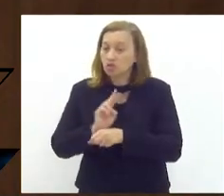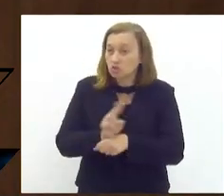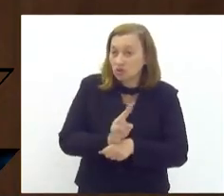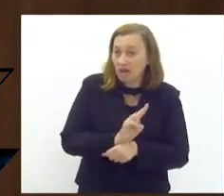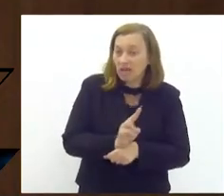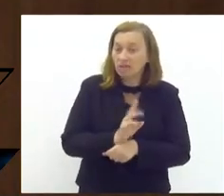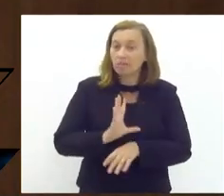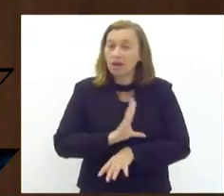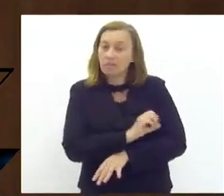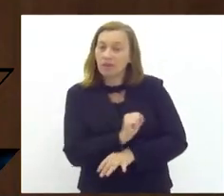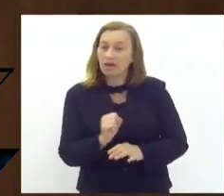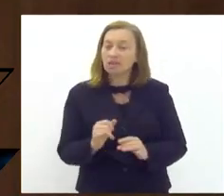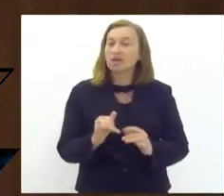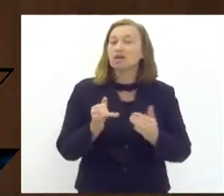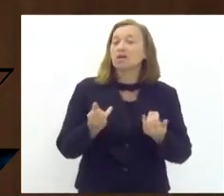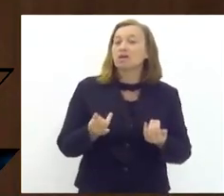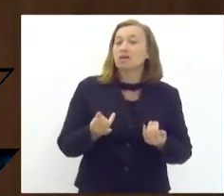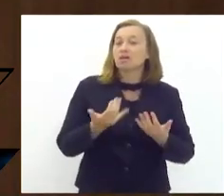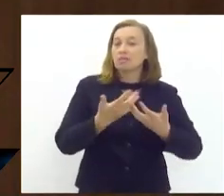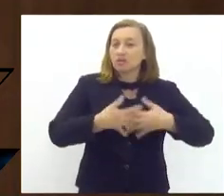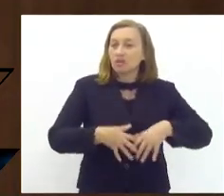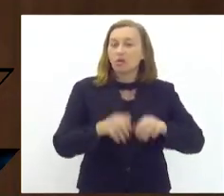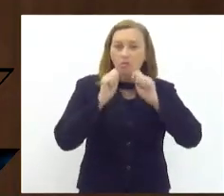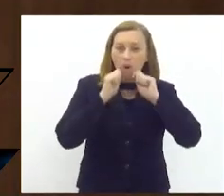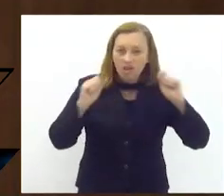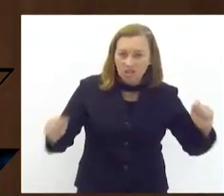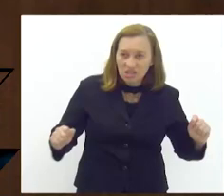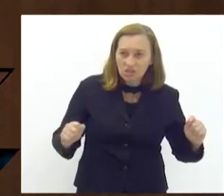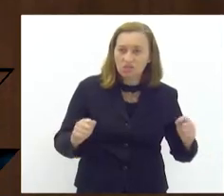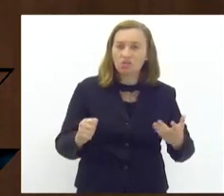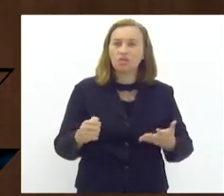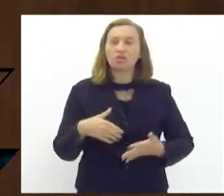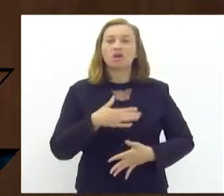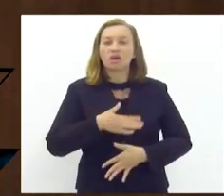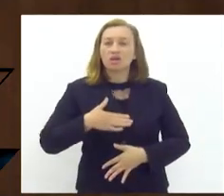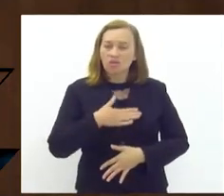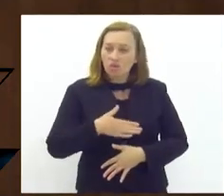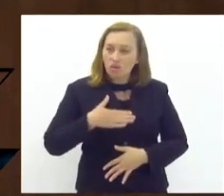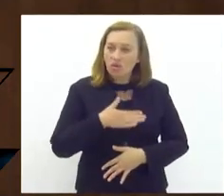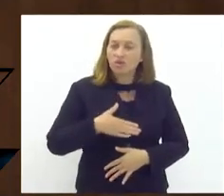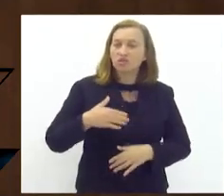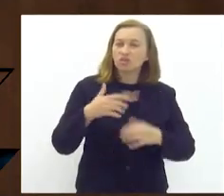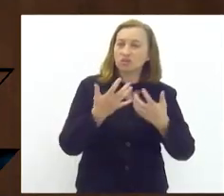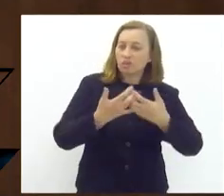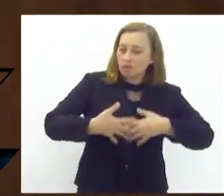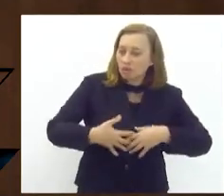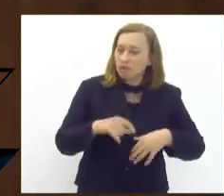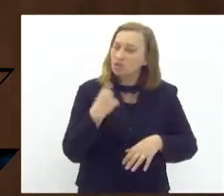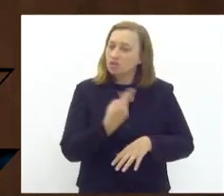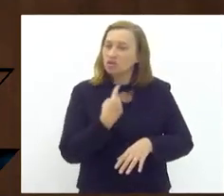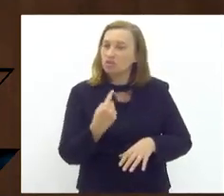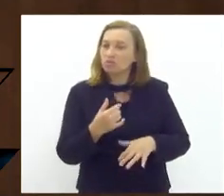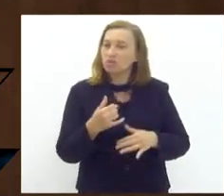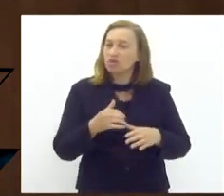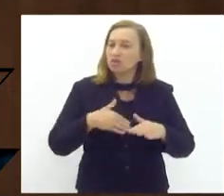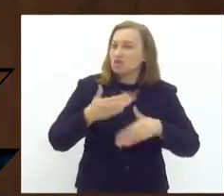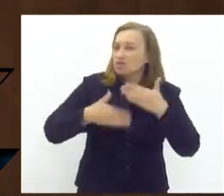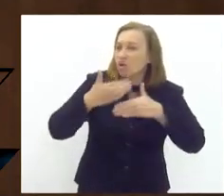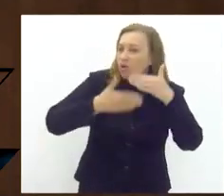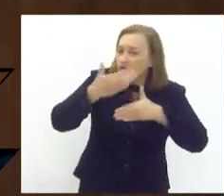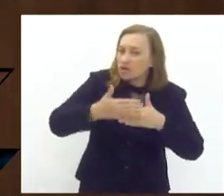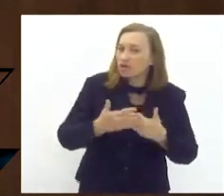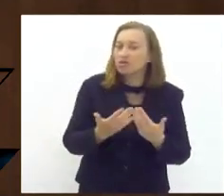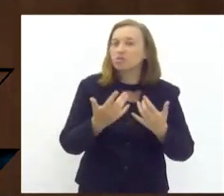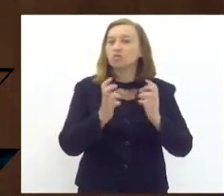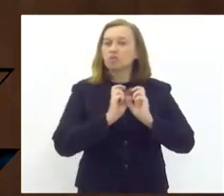meu assessor Ricardo Lafaiete é um entusiasta do bairro de Petrópolis a gente tá aí desenvolvendo sobre o trem sobre